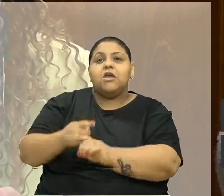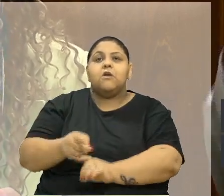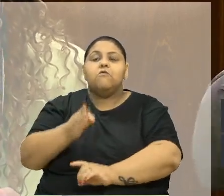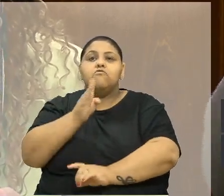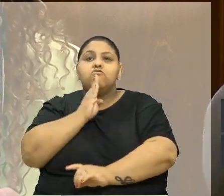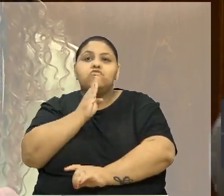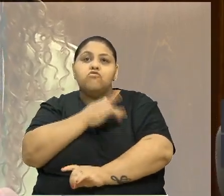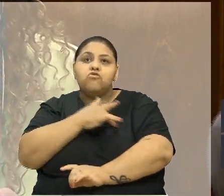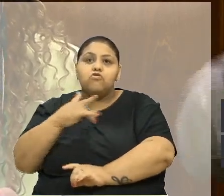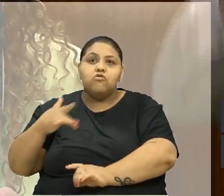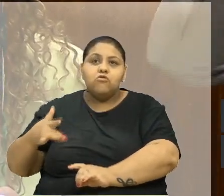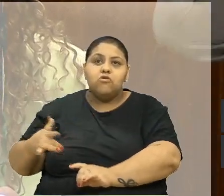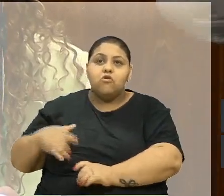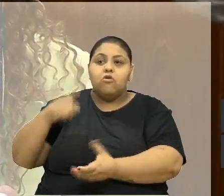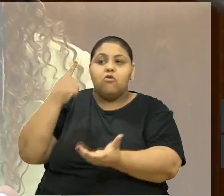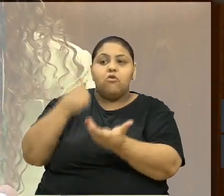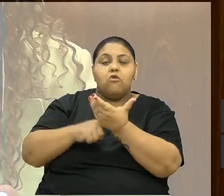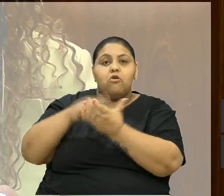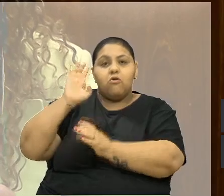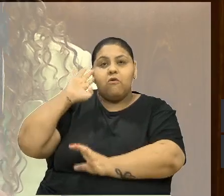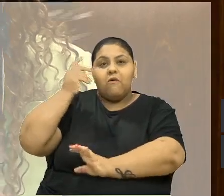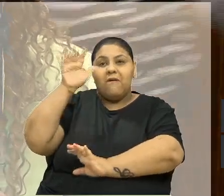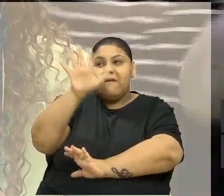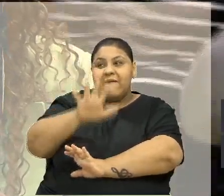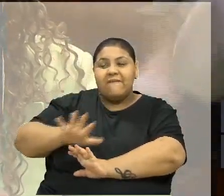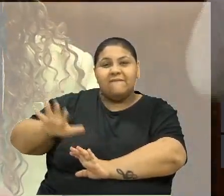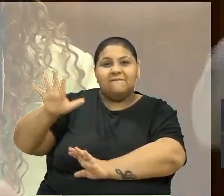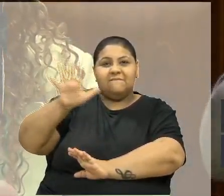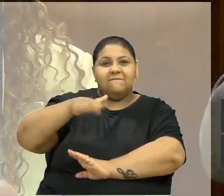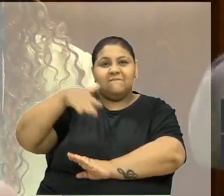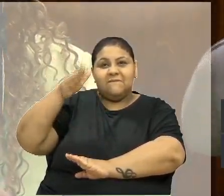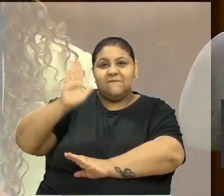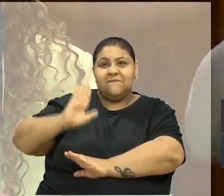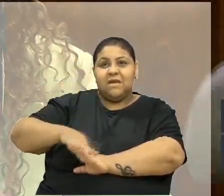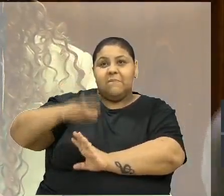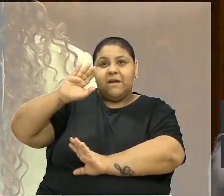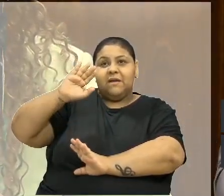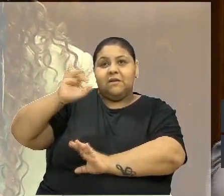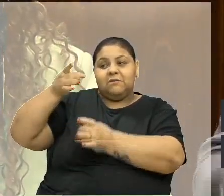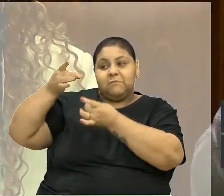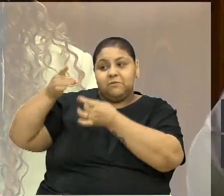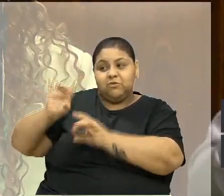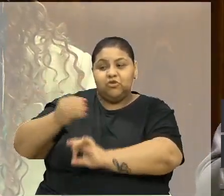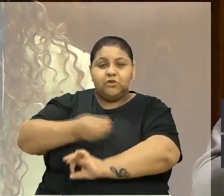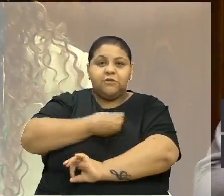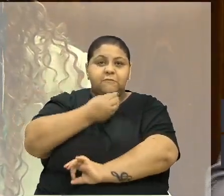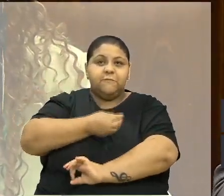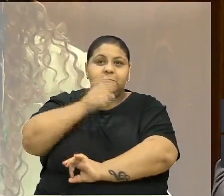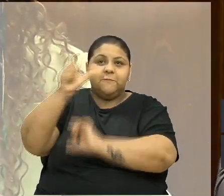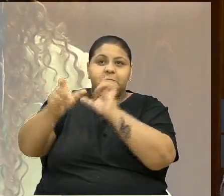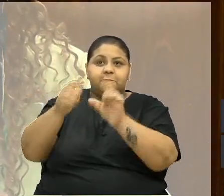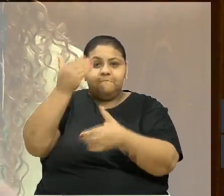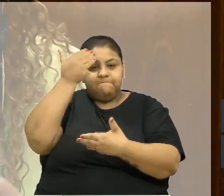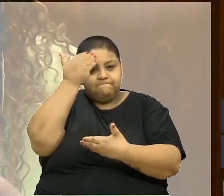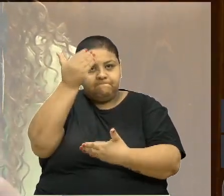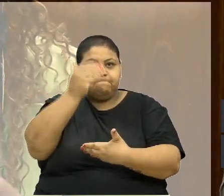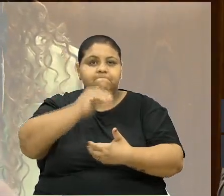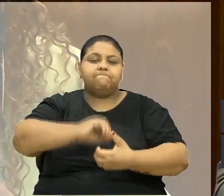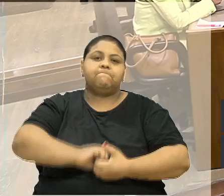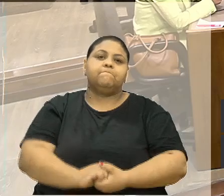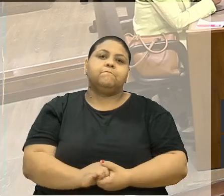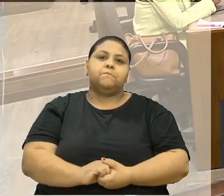tenha compromisso para resolver uma das áreas que mais afeta a vida das pessoas. Obrigado, vereador